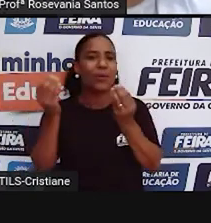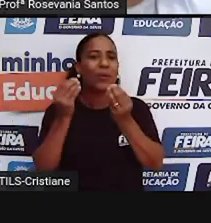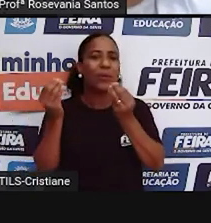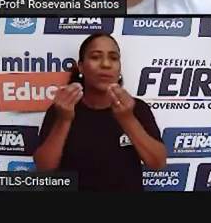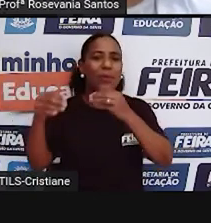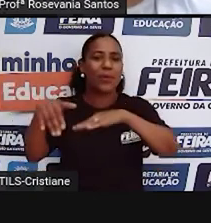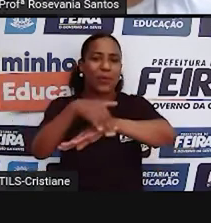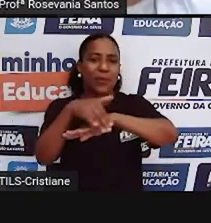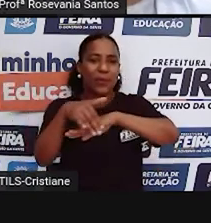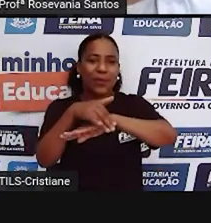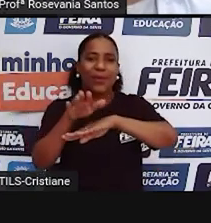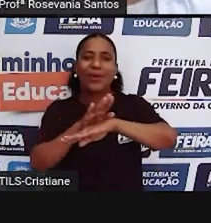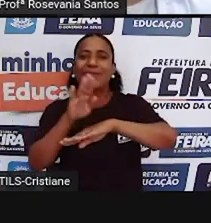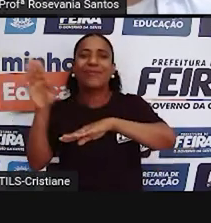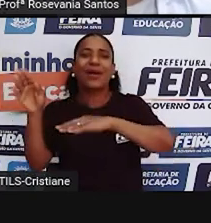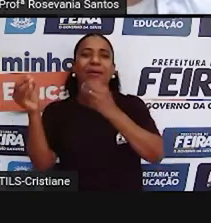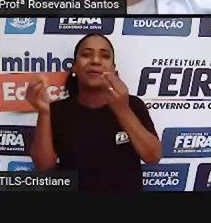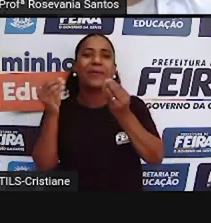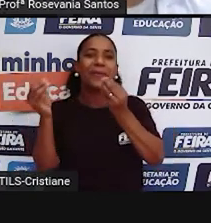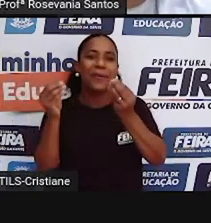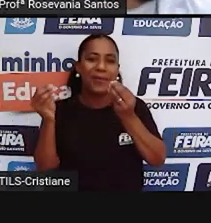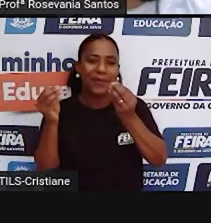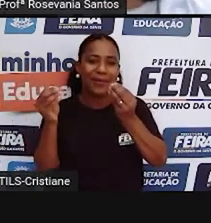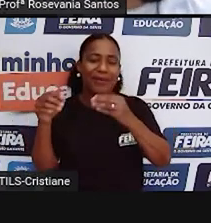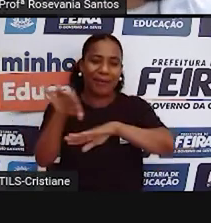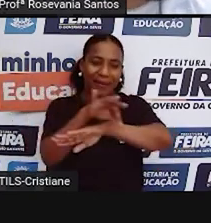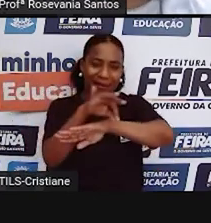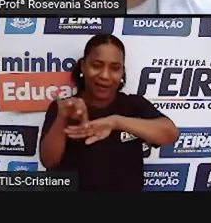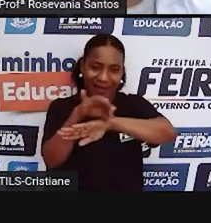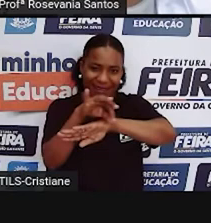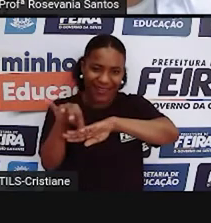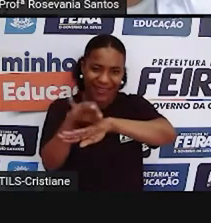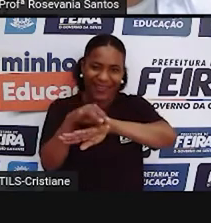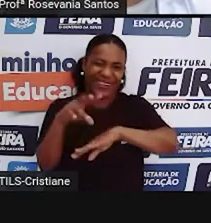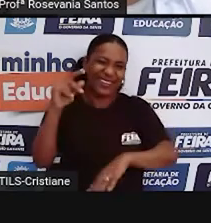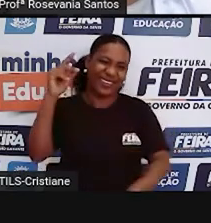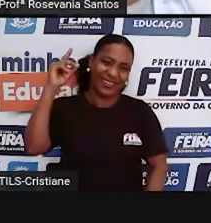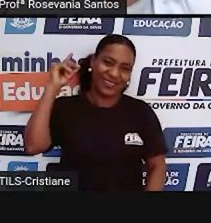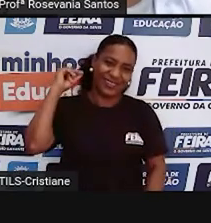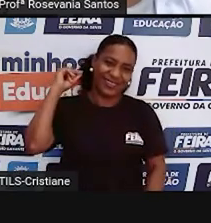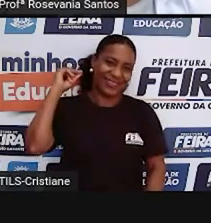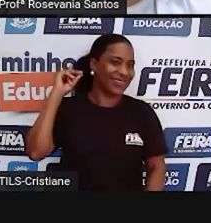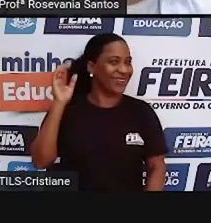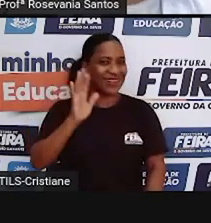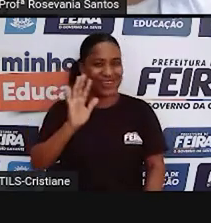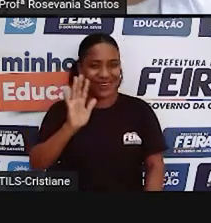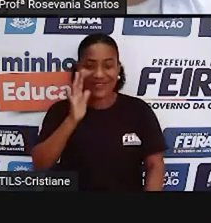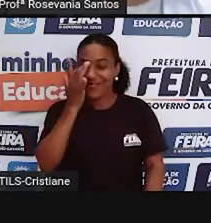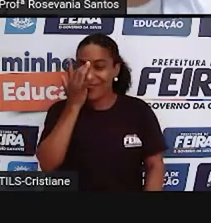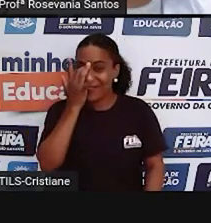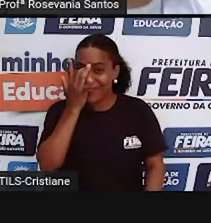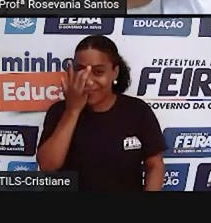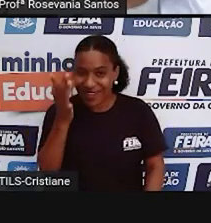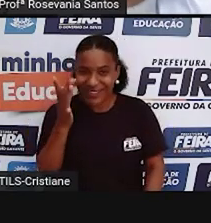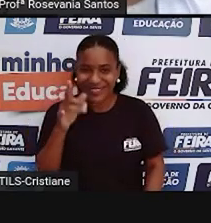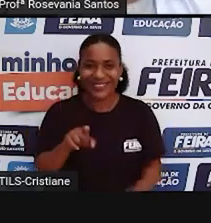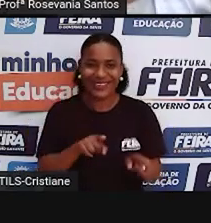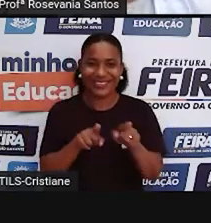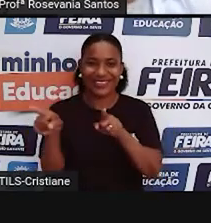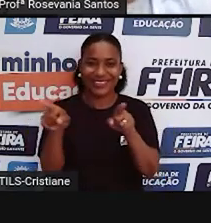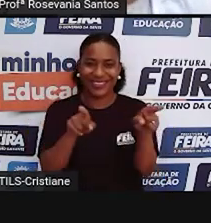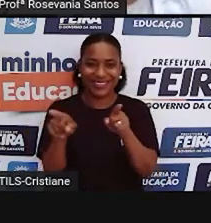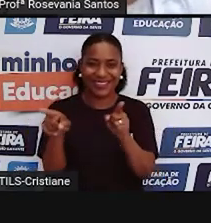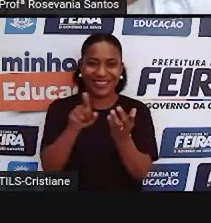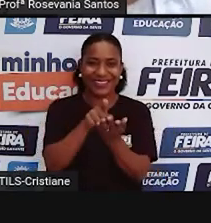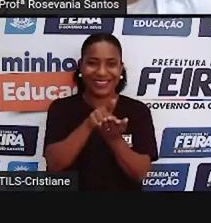usa um recurso mais moderno. A gente manda a localização, né? Manda a sua localização, que você pode mandar essa